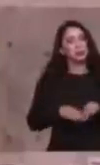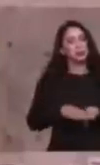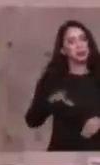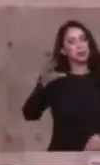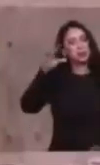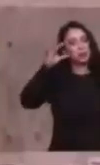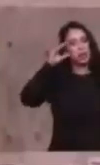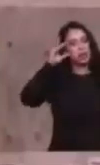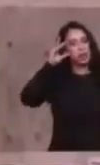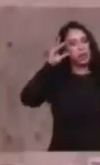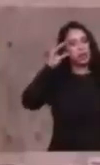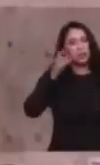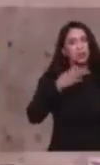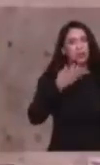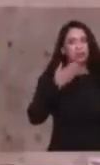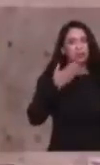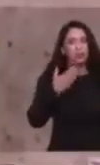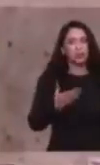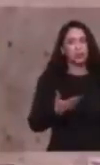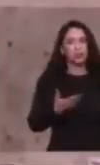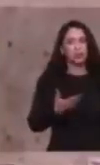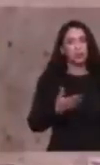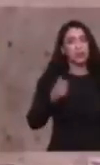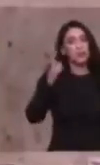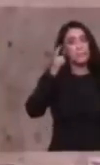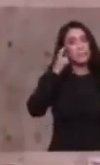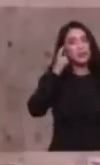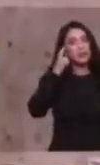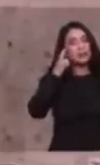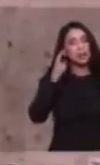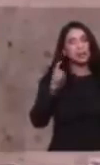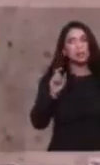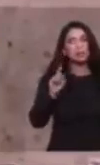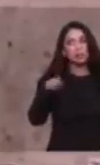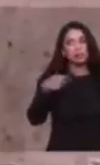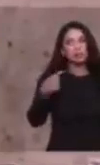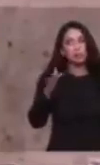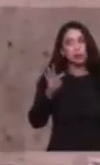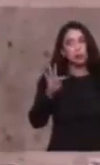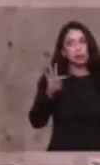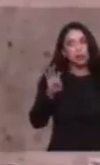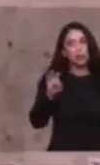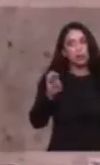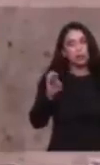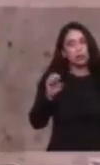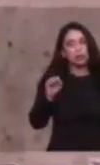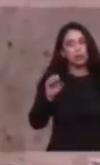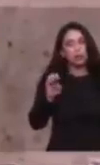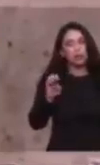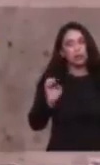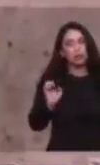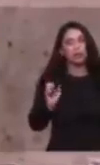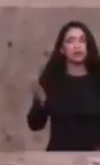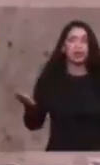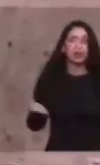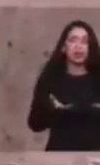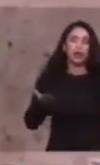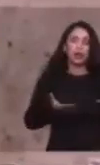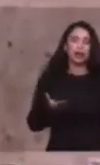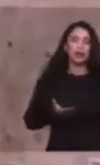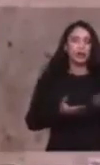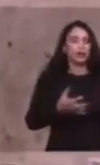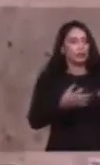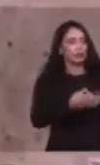André havia sugerido que pensássemos eventualmente numa tese, e eu ia, né, e agora até encontro